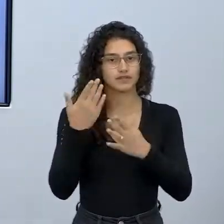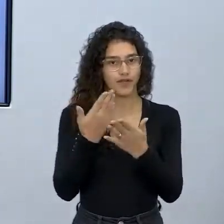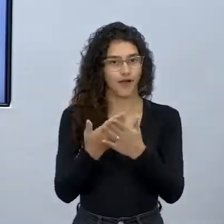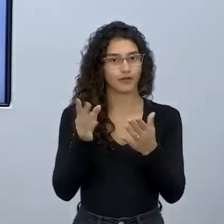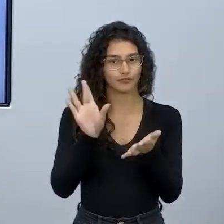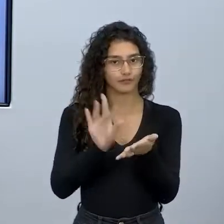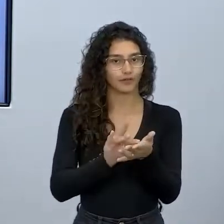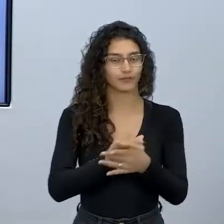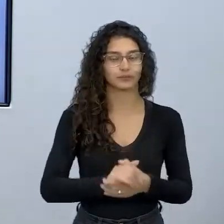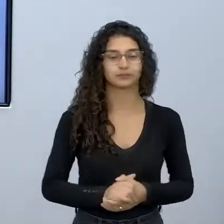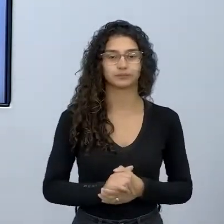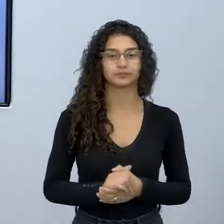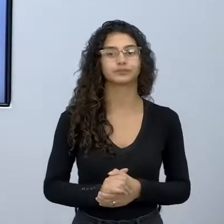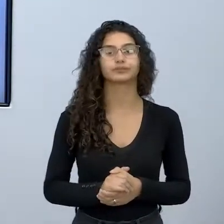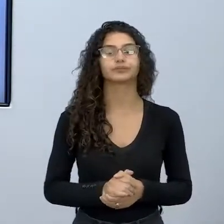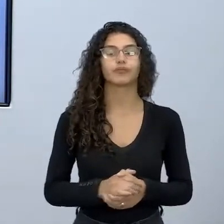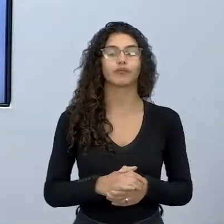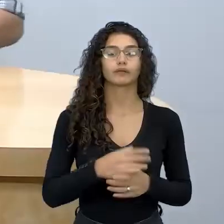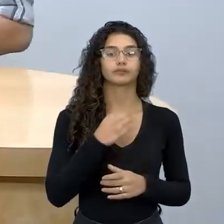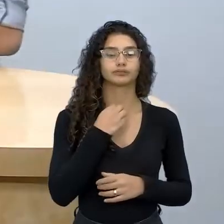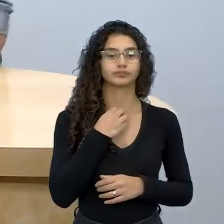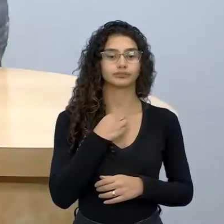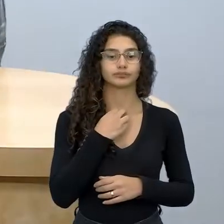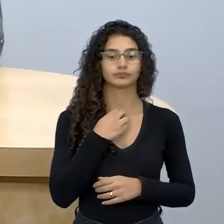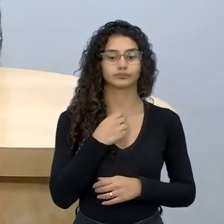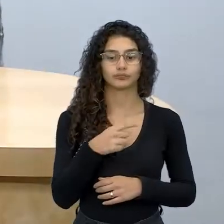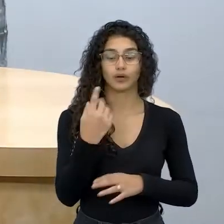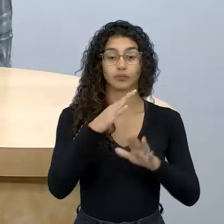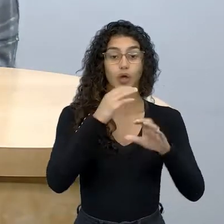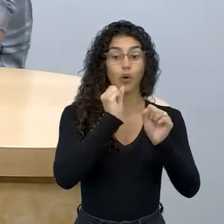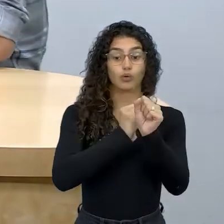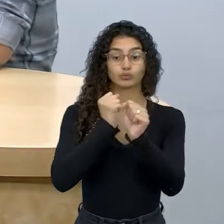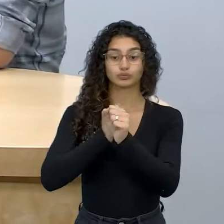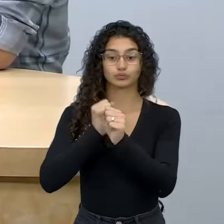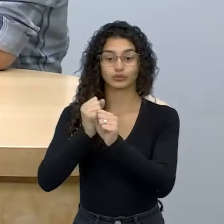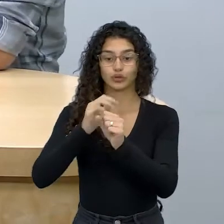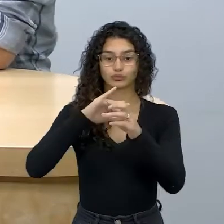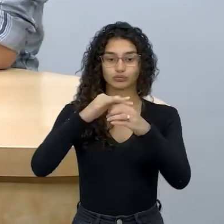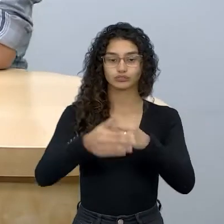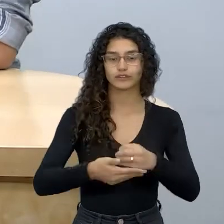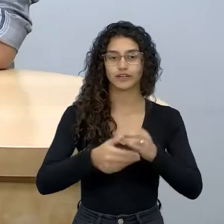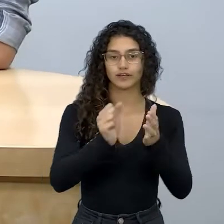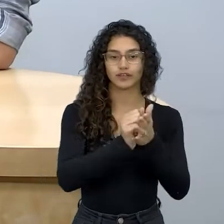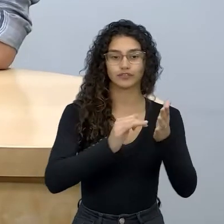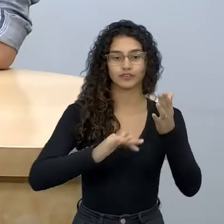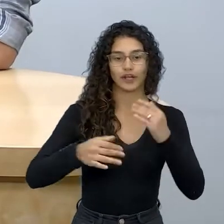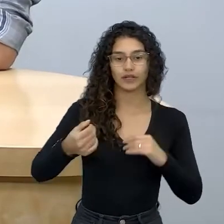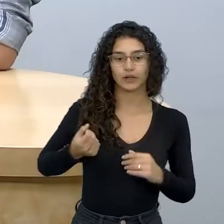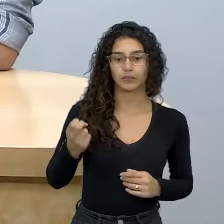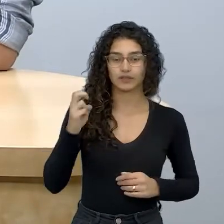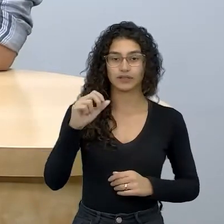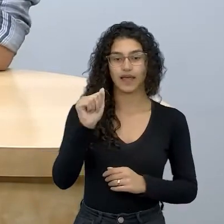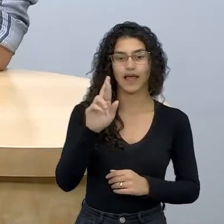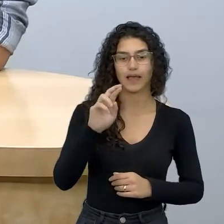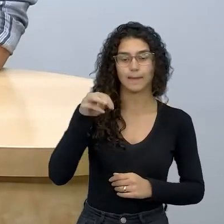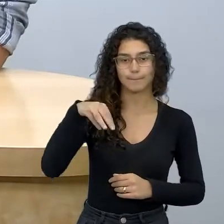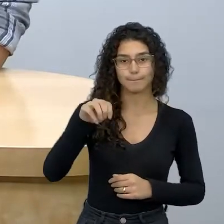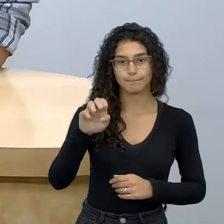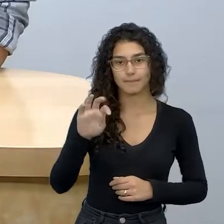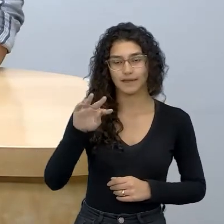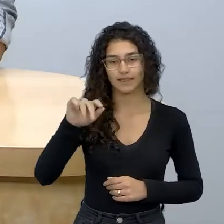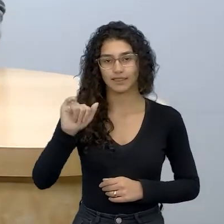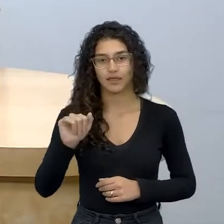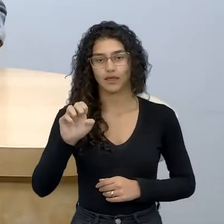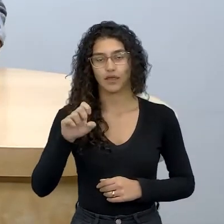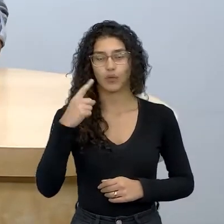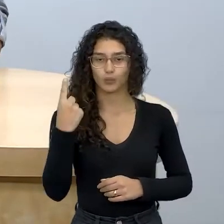ok? Então, vamos voltar aqui para a construção sustentável, atividade 5, arremate 1,